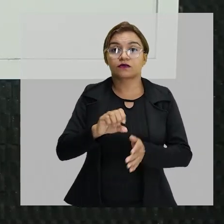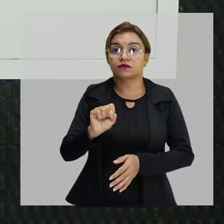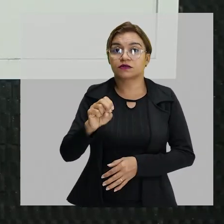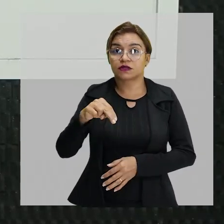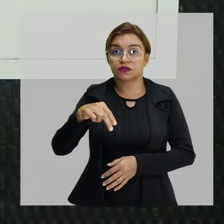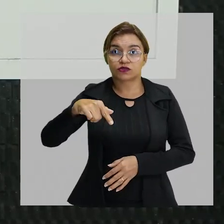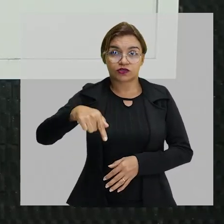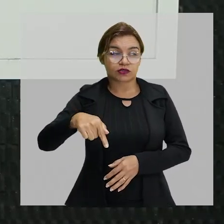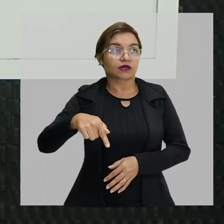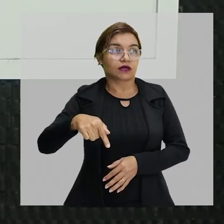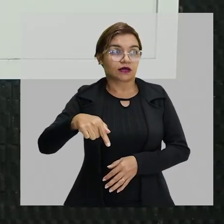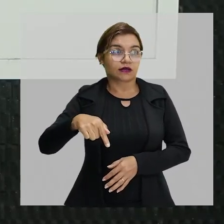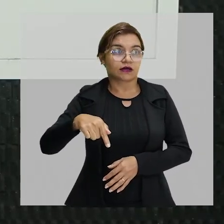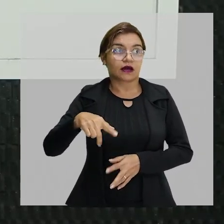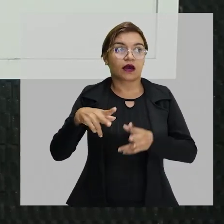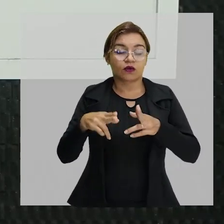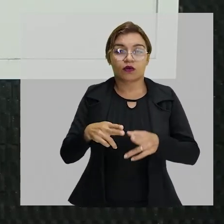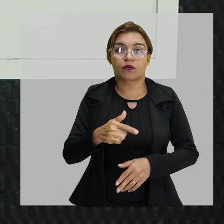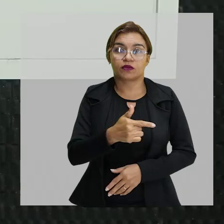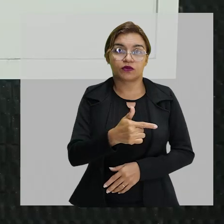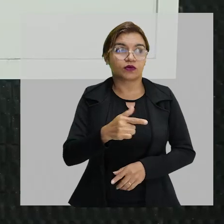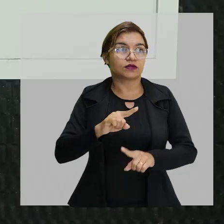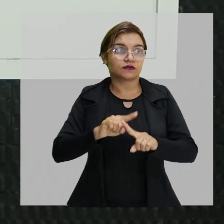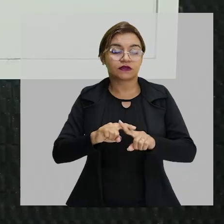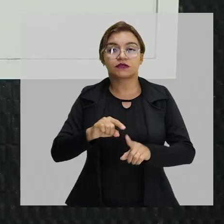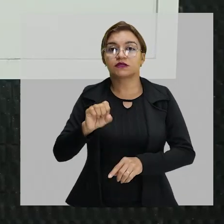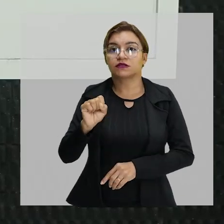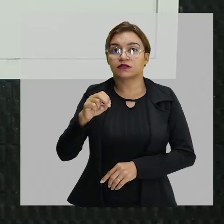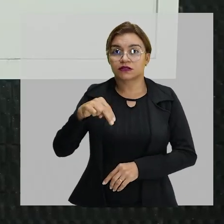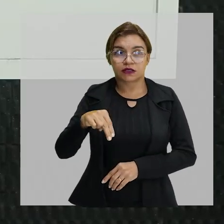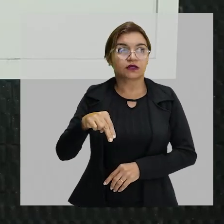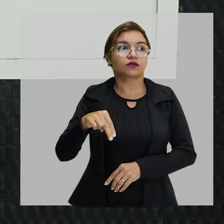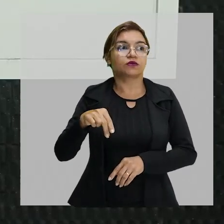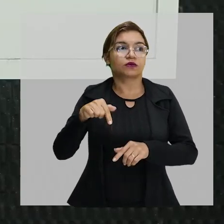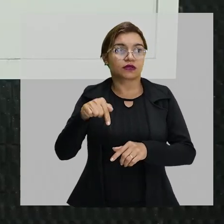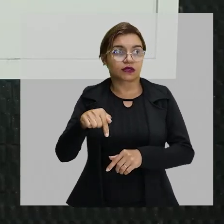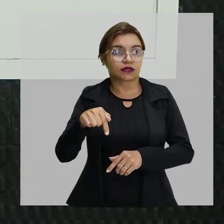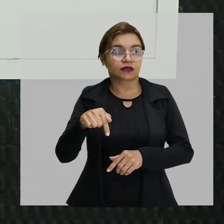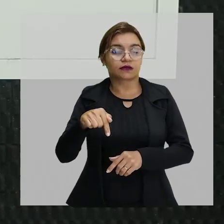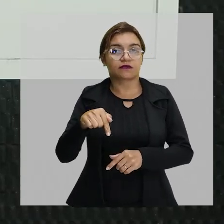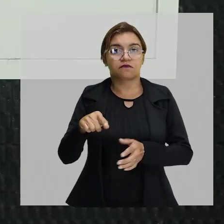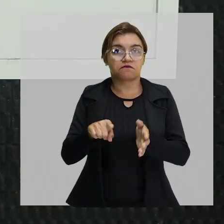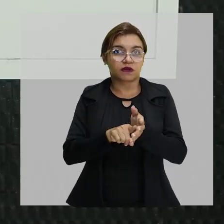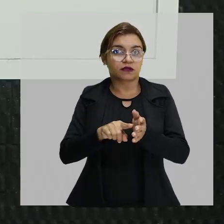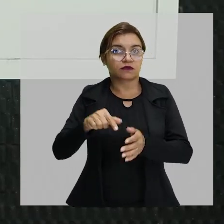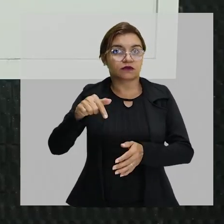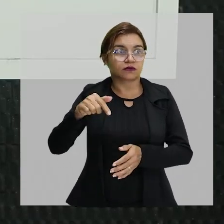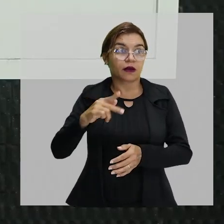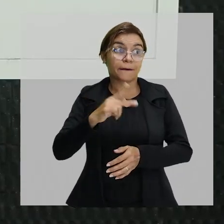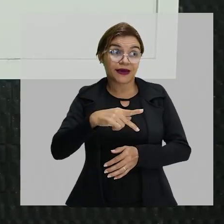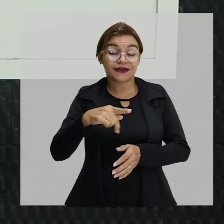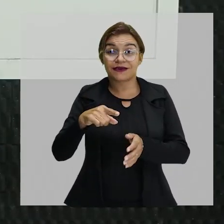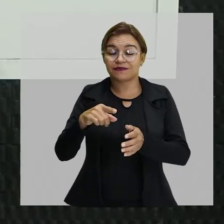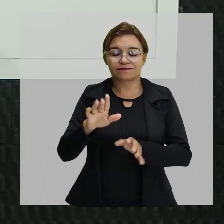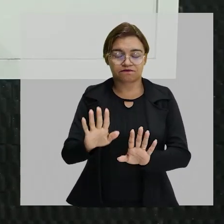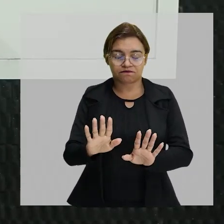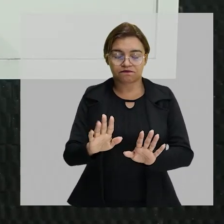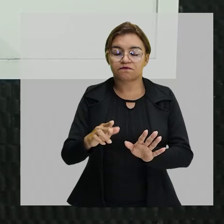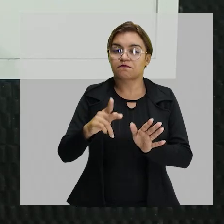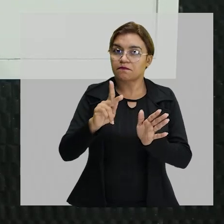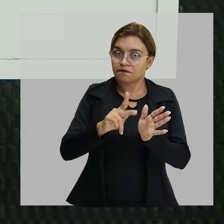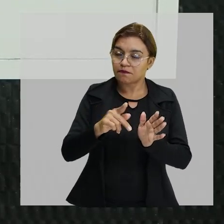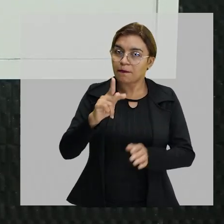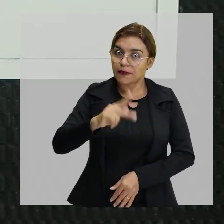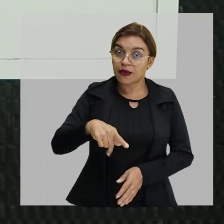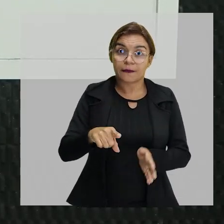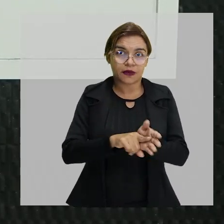seguinte, duas vezes o seno de P menos Q, perceba que muda, né? O primeiro aqui do seno é a diferença, dividido por 2, e